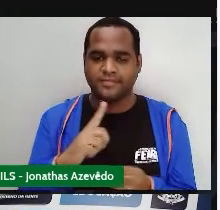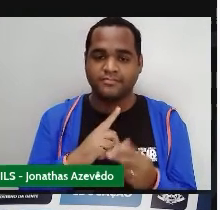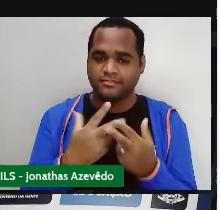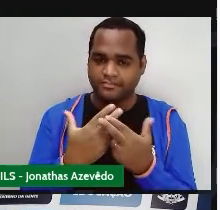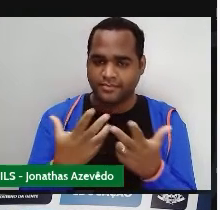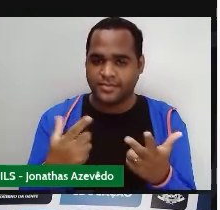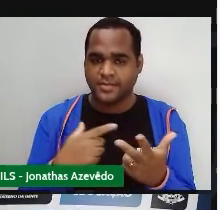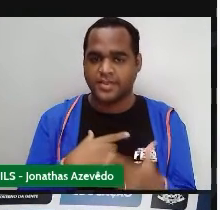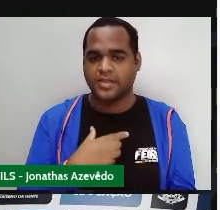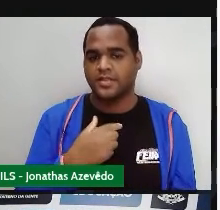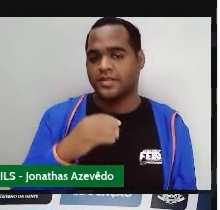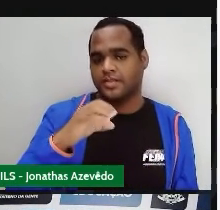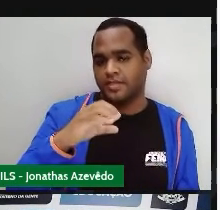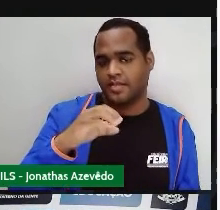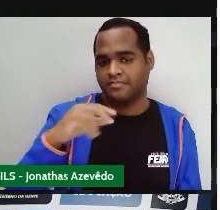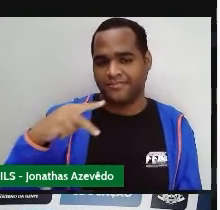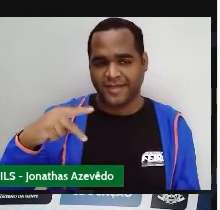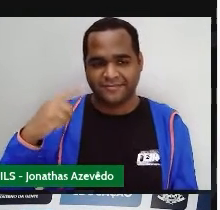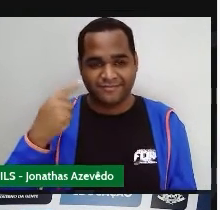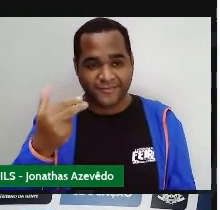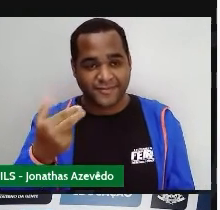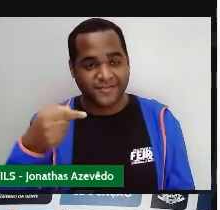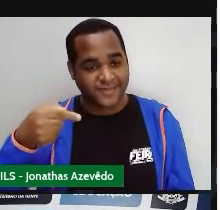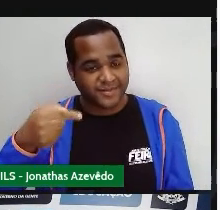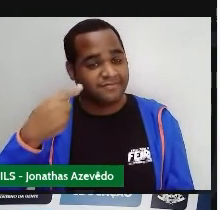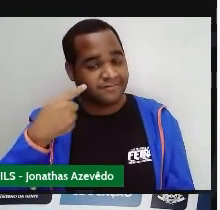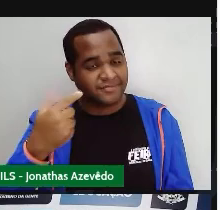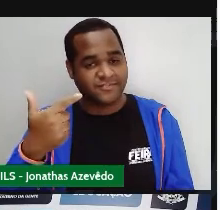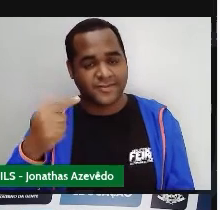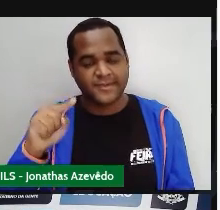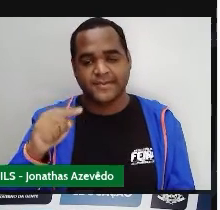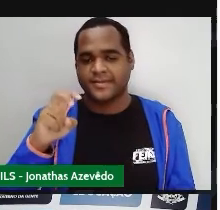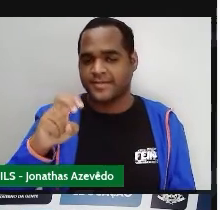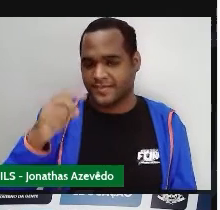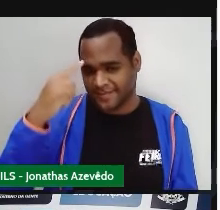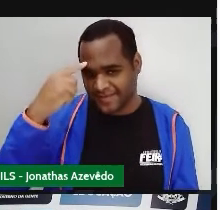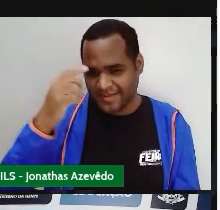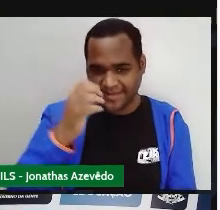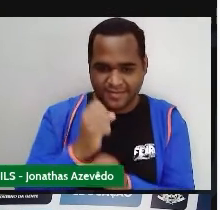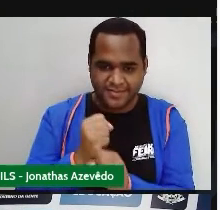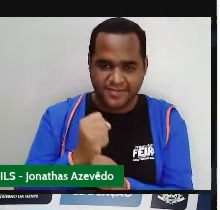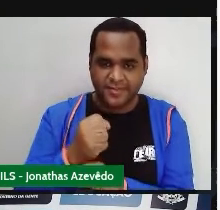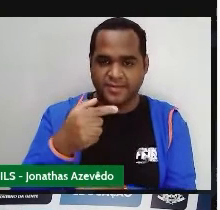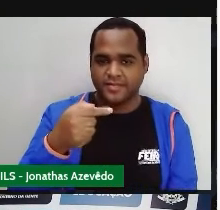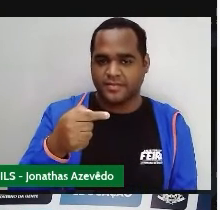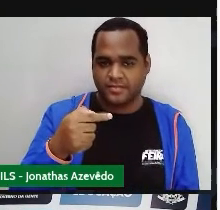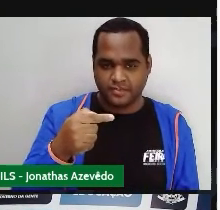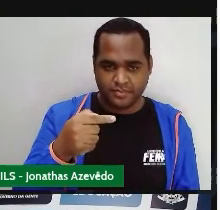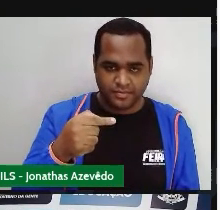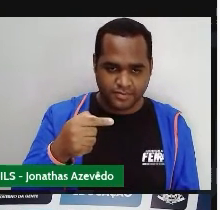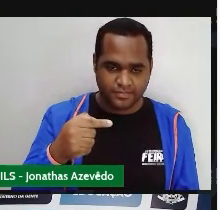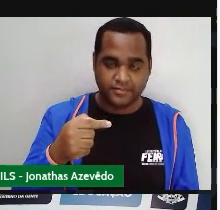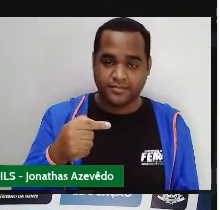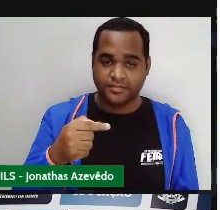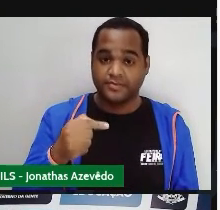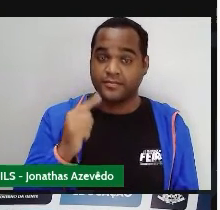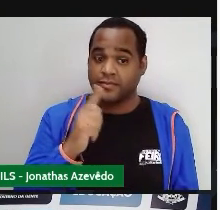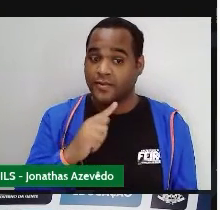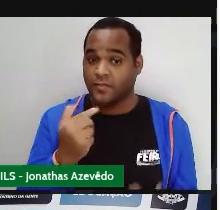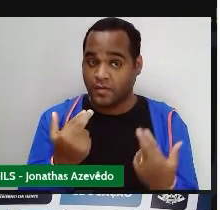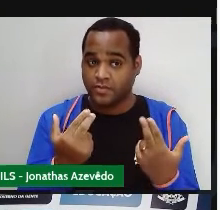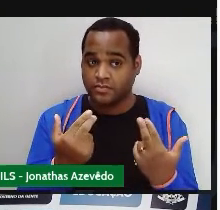primeira ali ó ser mais pegou a 72 e cinco funciona 2 + 5 = 7 será que funciona aqui